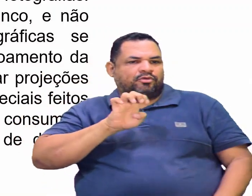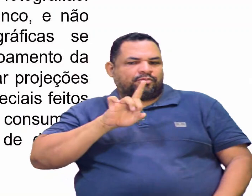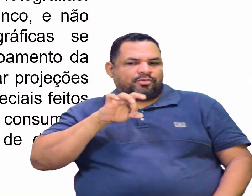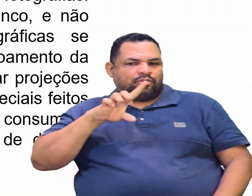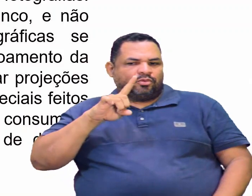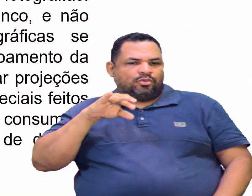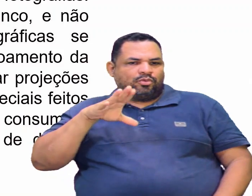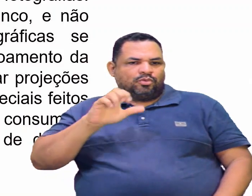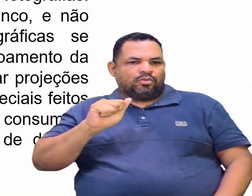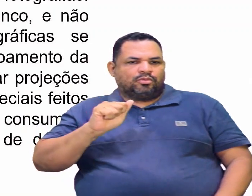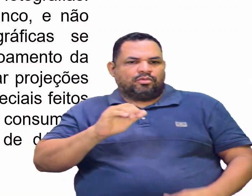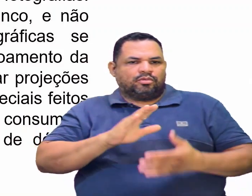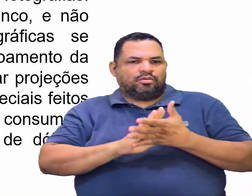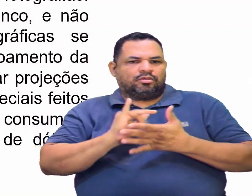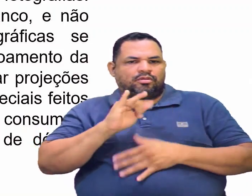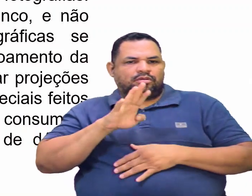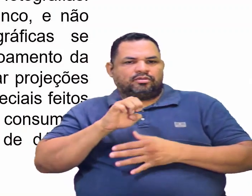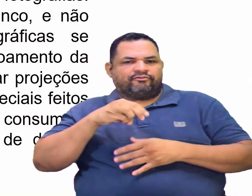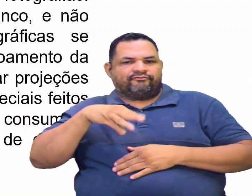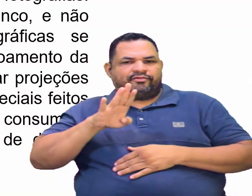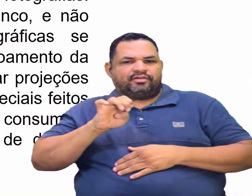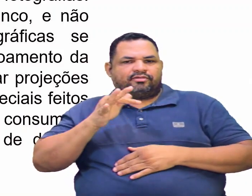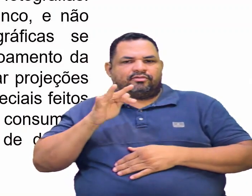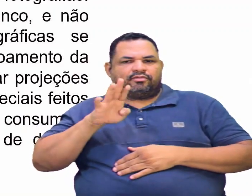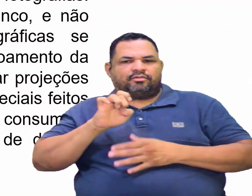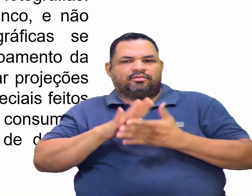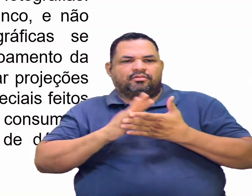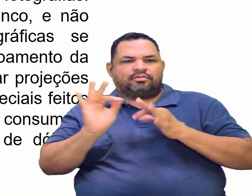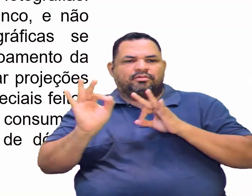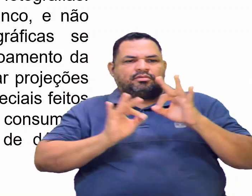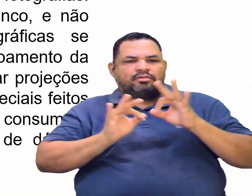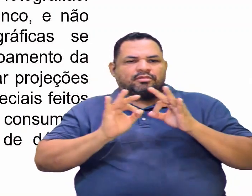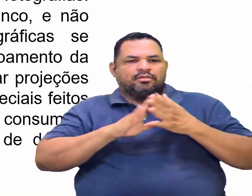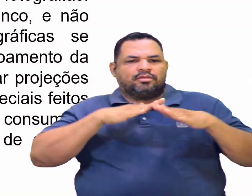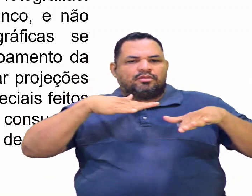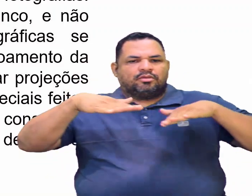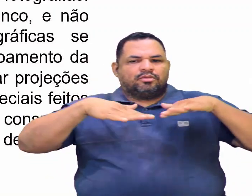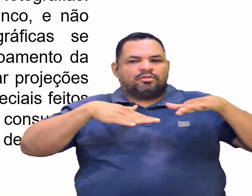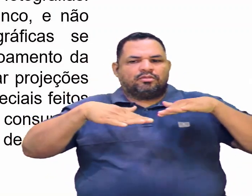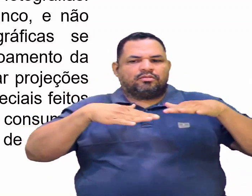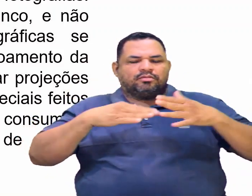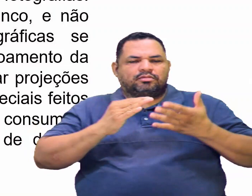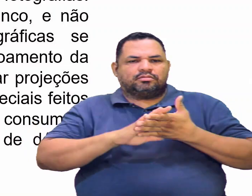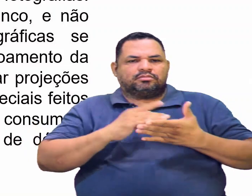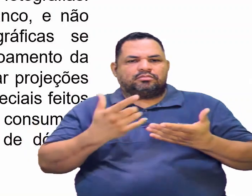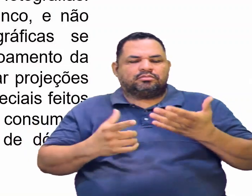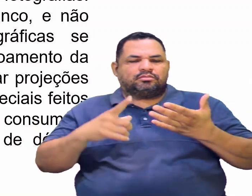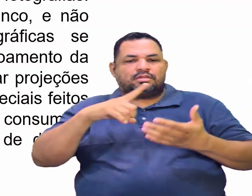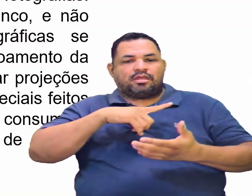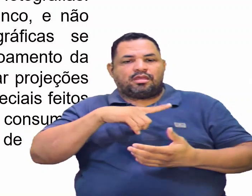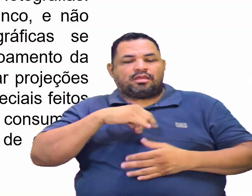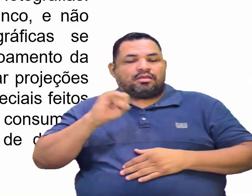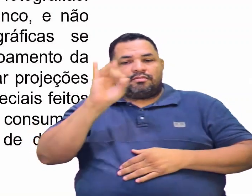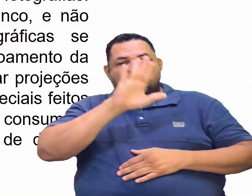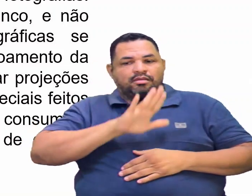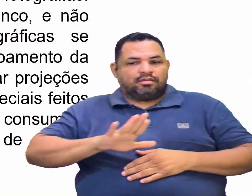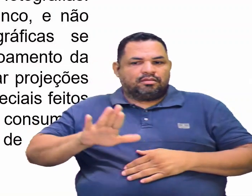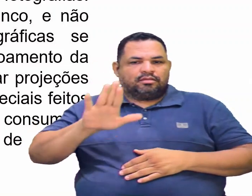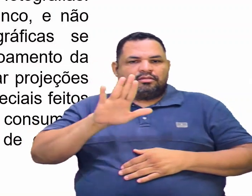traumatroscópio do irlandês William Fitton foi uma forma de gerar movimentos das